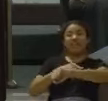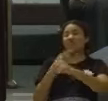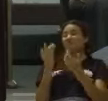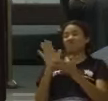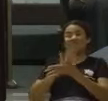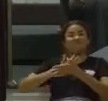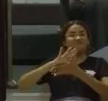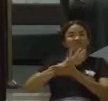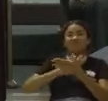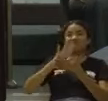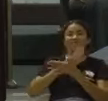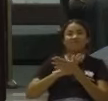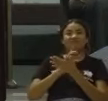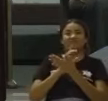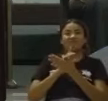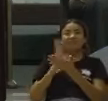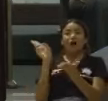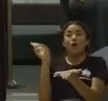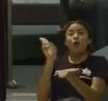do meu filho,